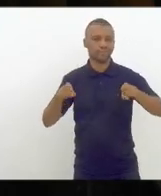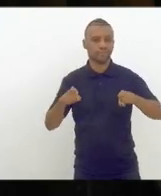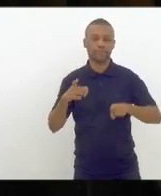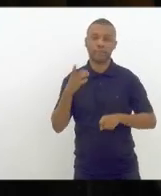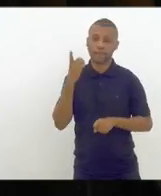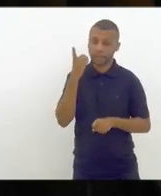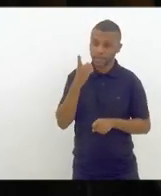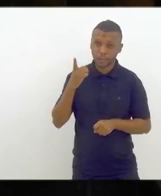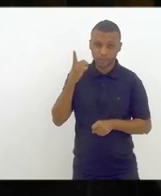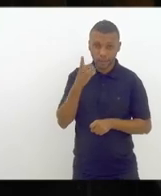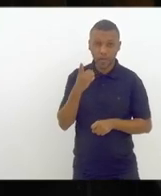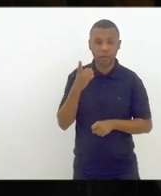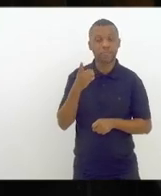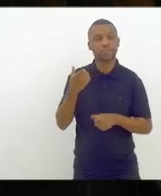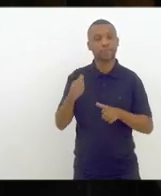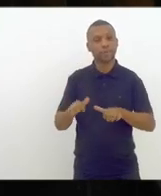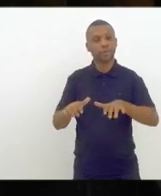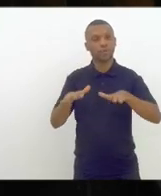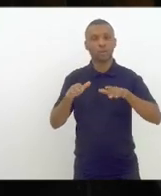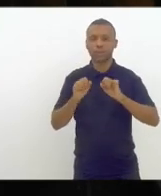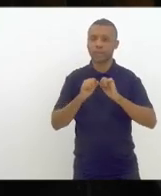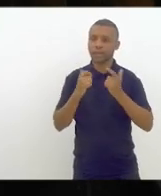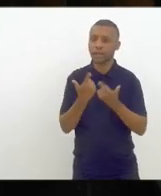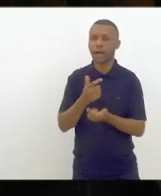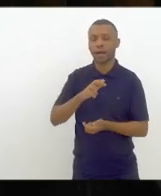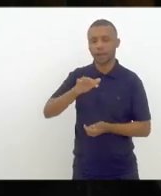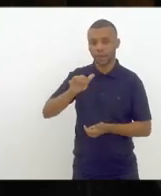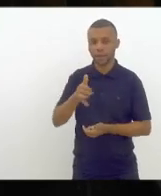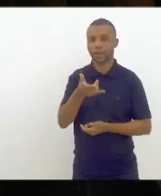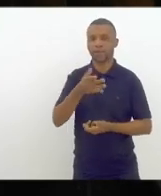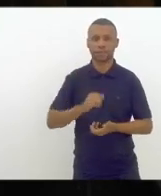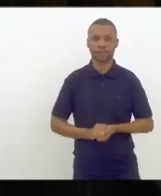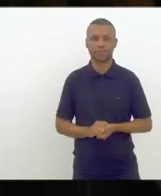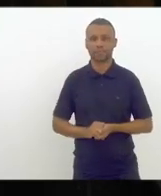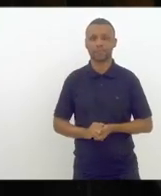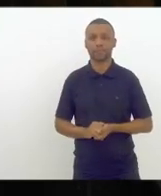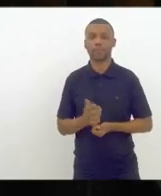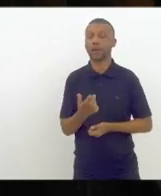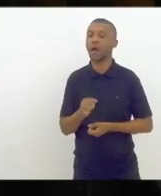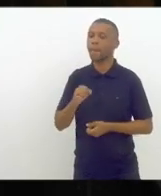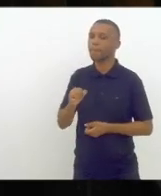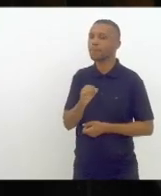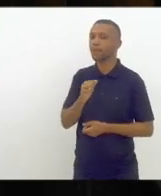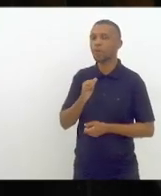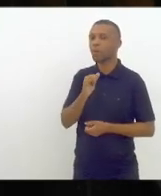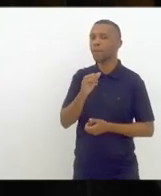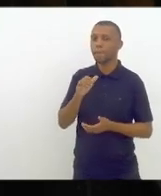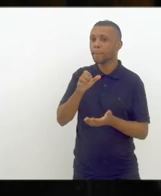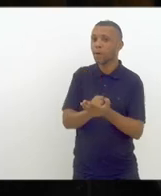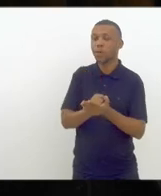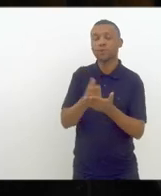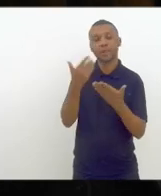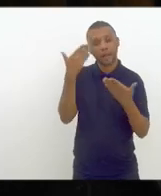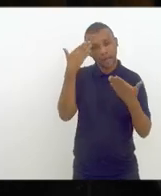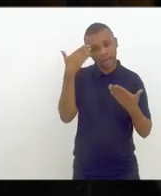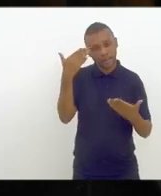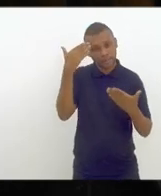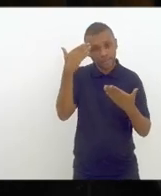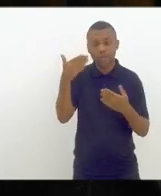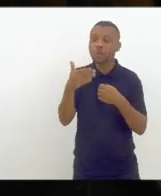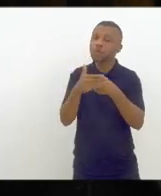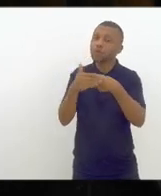deputado nessa tão honrosa casa. Fica aqui o meu registro também de agradecimento do carinho